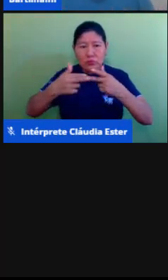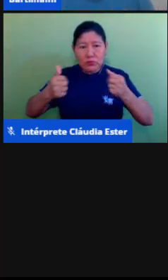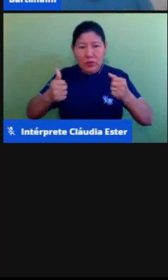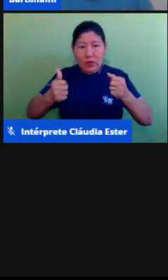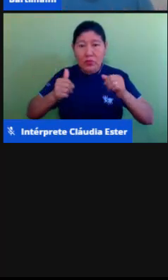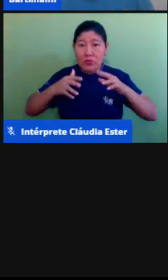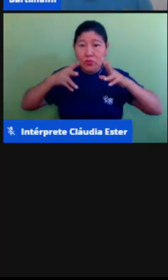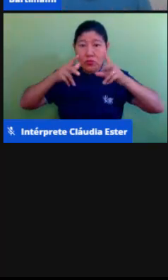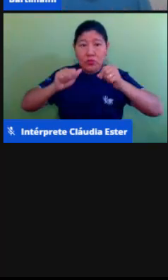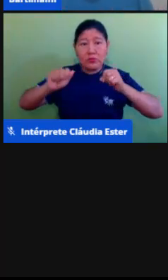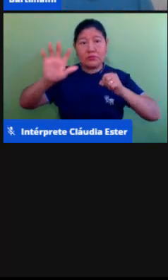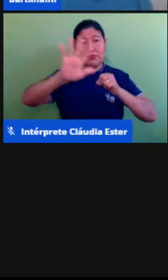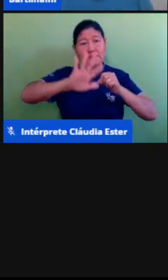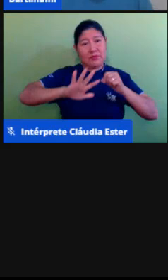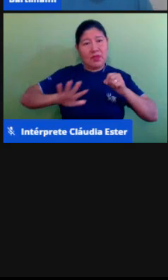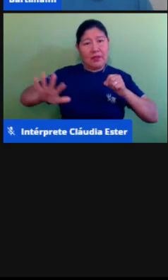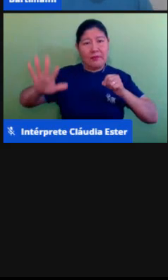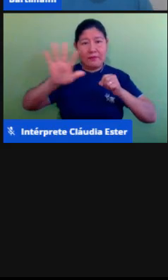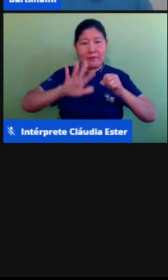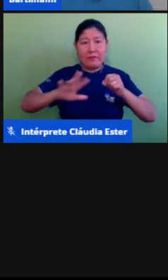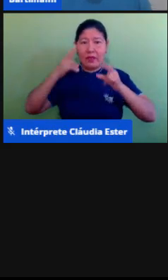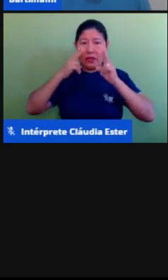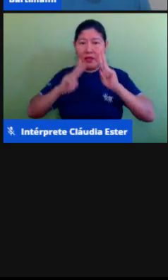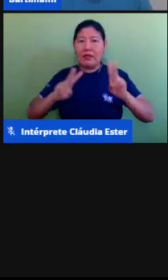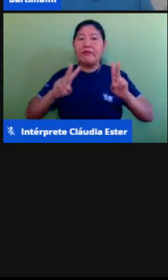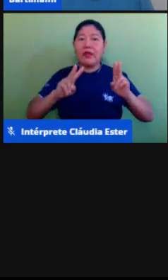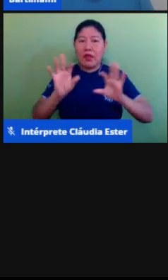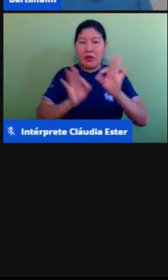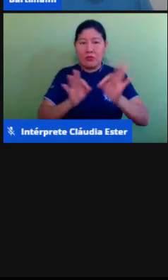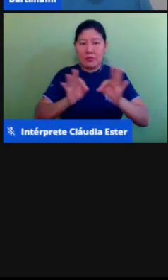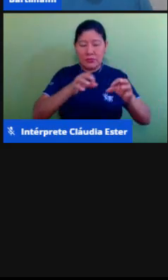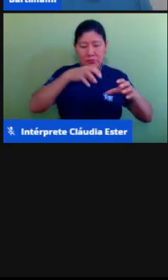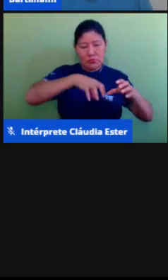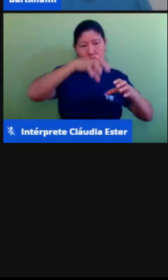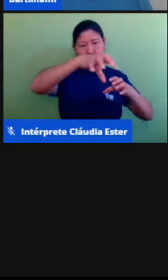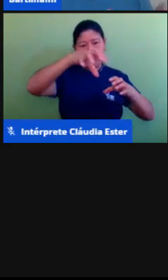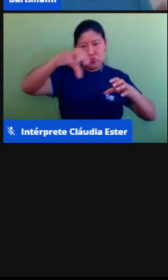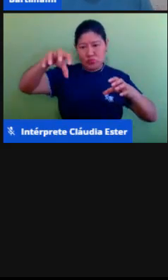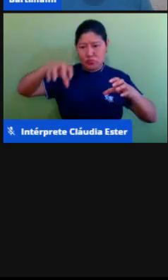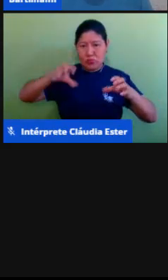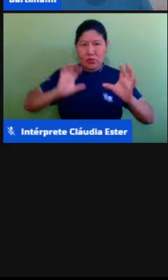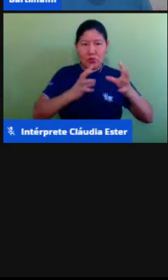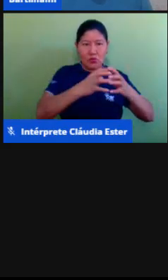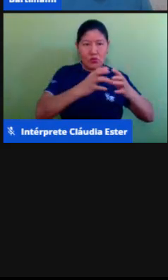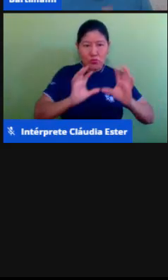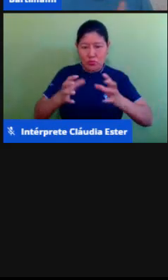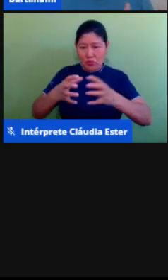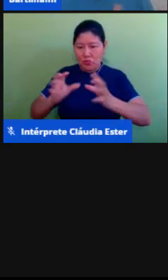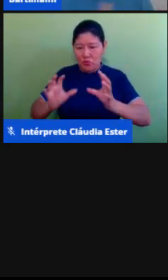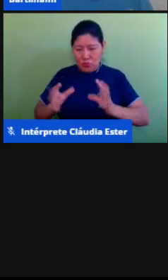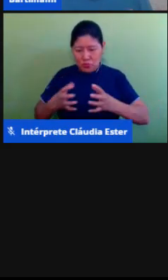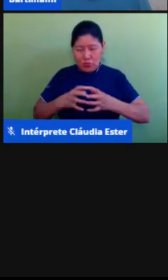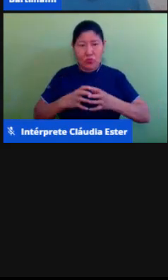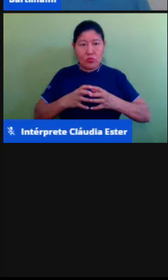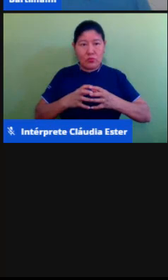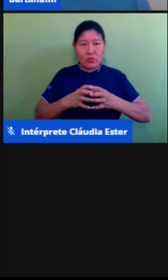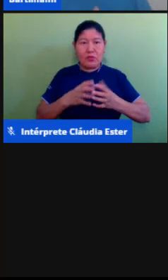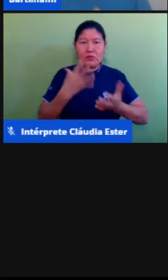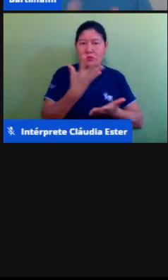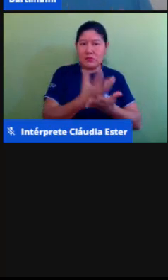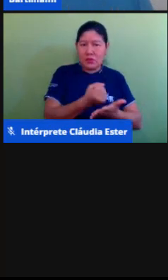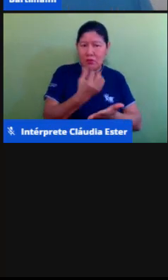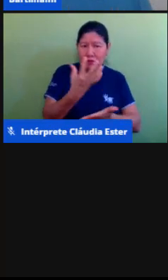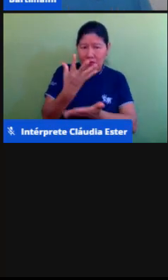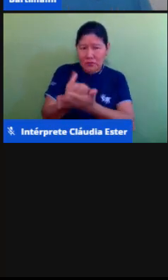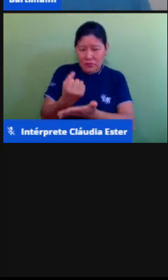imagem analisada, e aí faz-se um mosaico dessas imagens, elas são agrupadas dentro do mesmo ano, então baixa todas as imagens, por